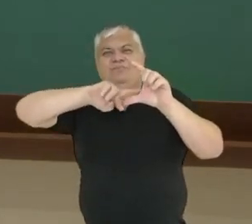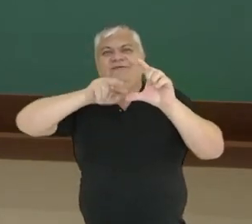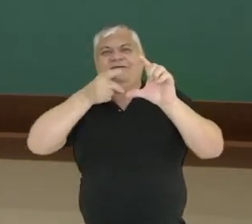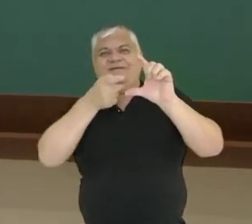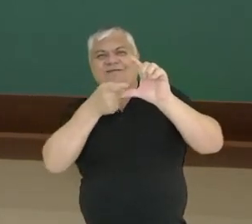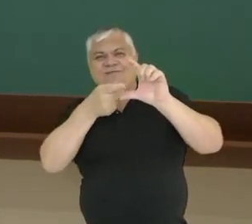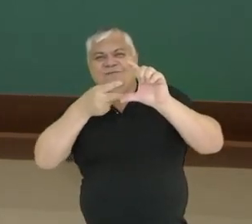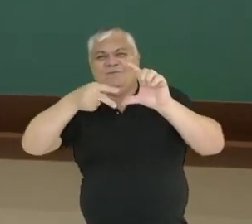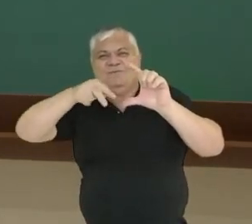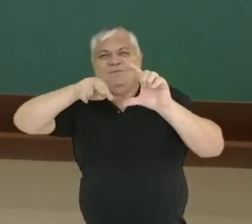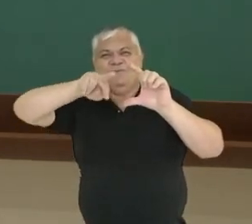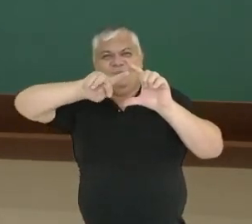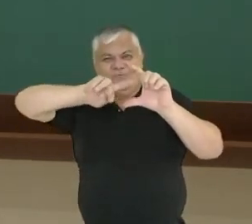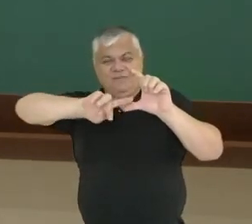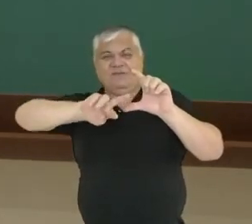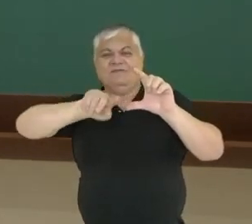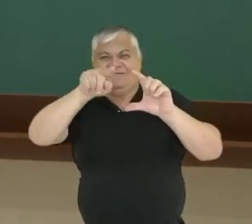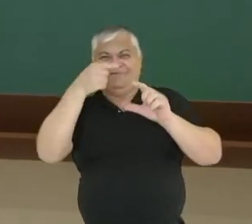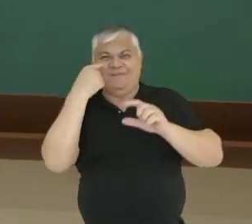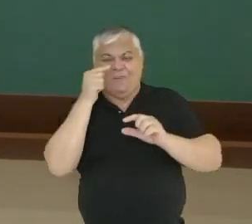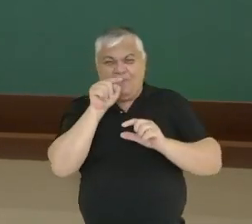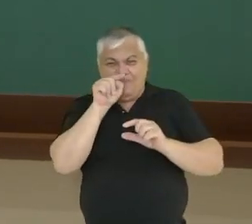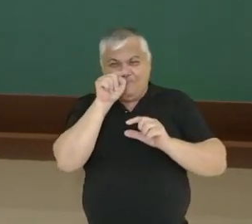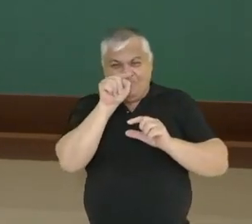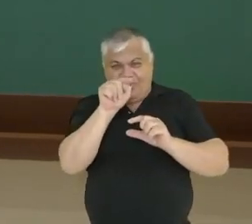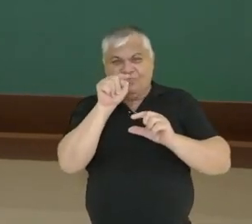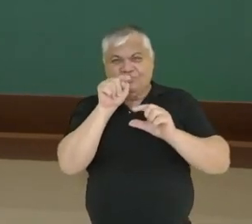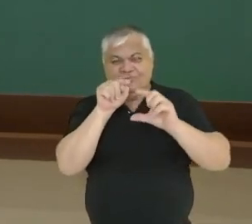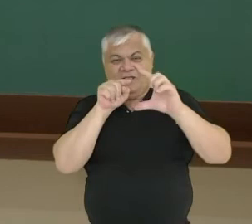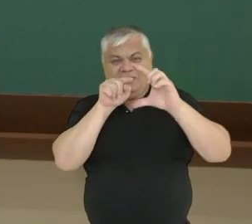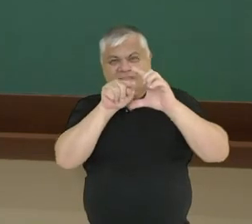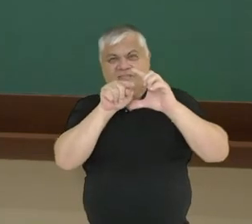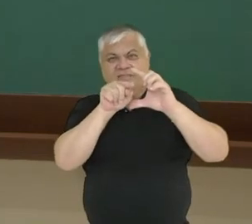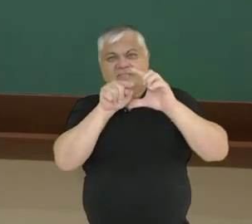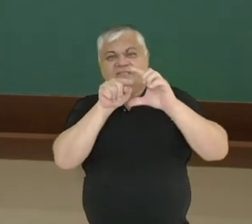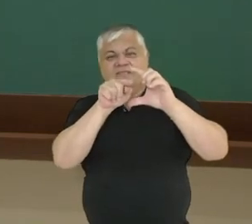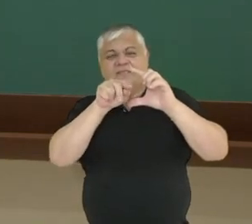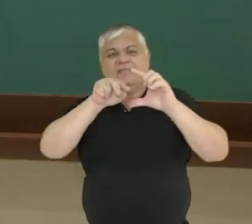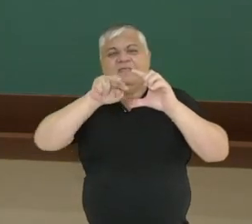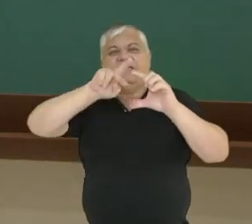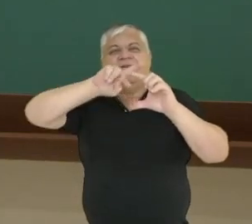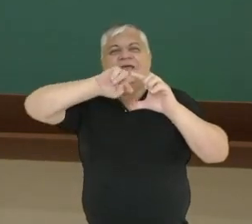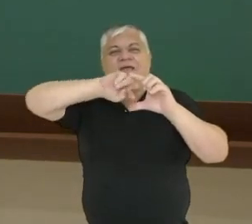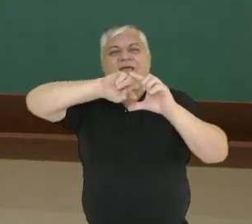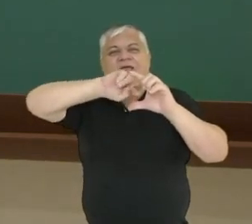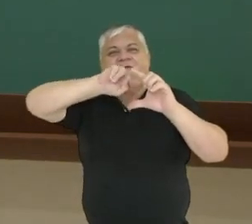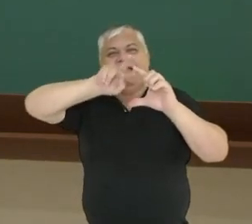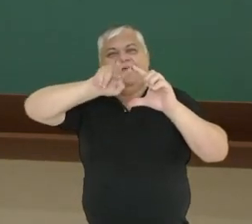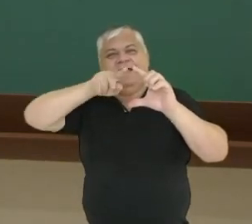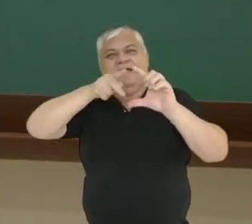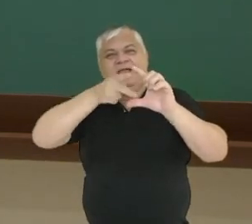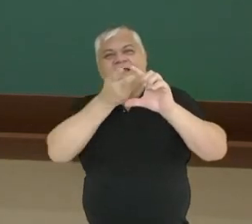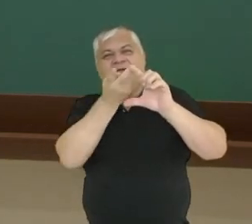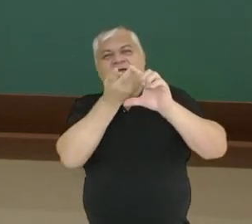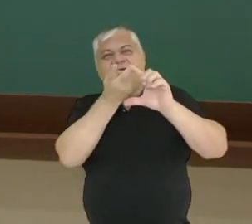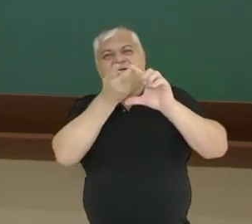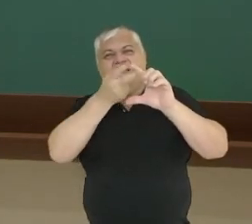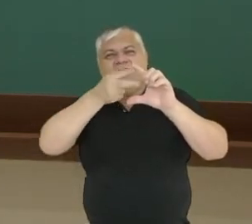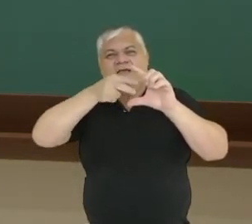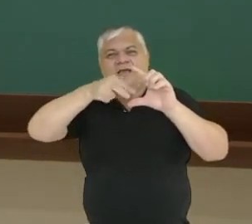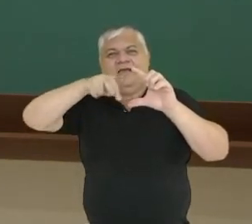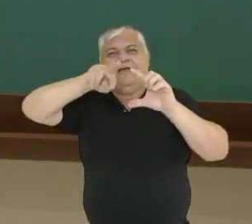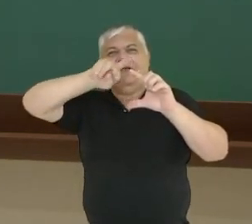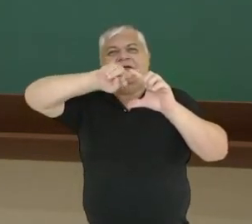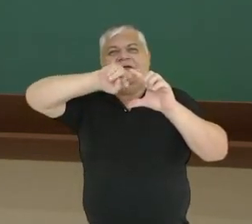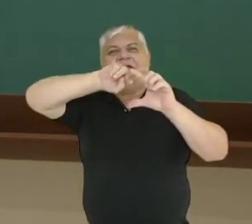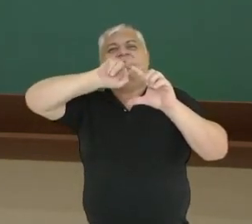esse pontinho que você marcou a ponta seca? Esse pontinho você vai colocar aqui um O,